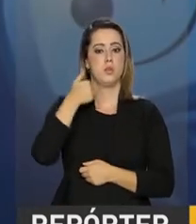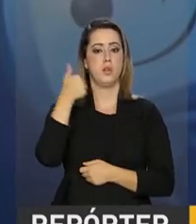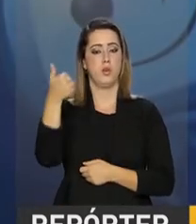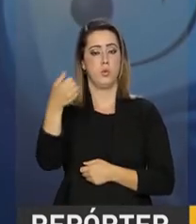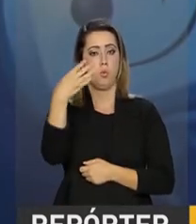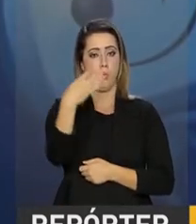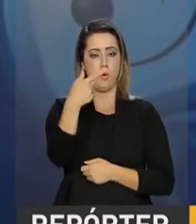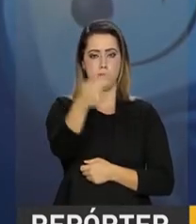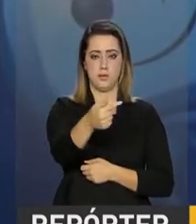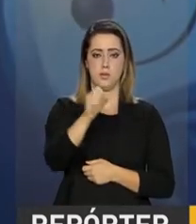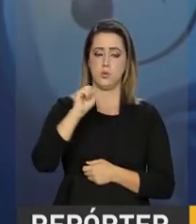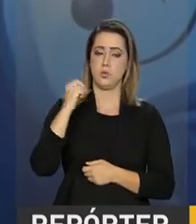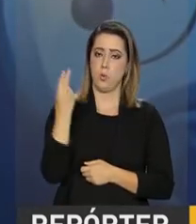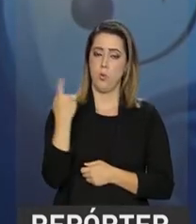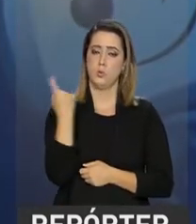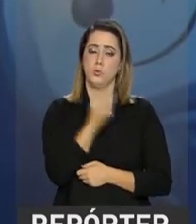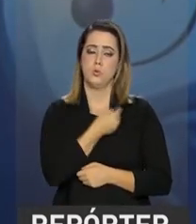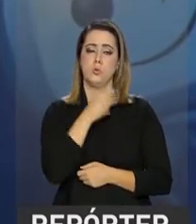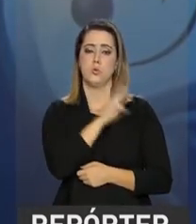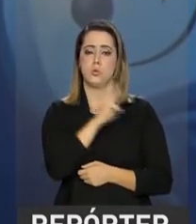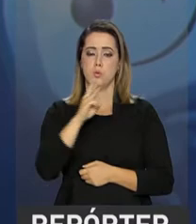147 ou pelo nosso site